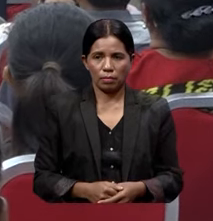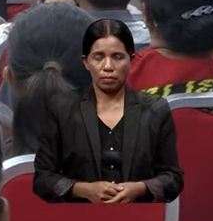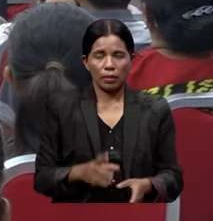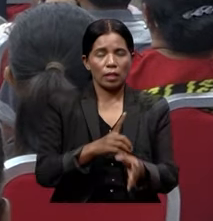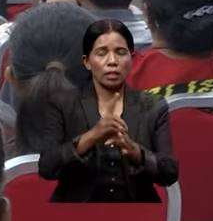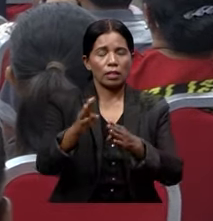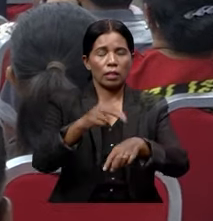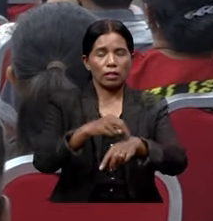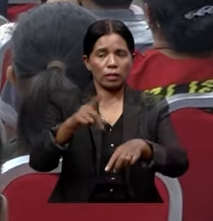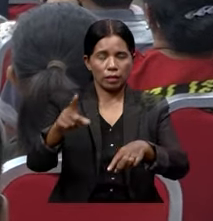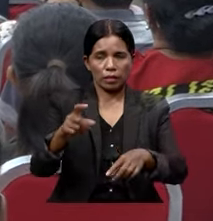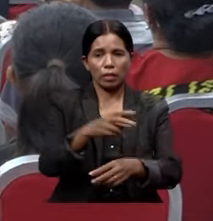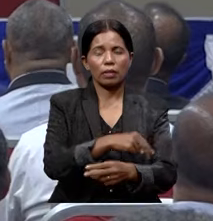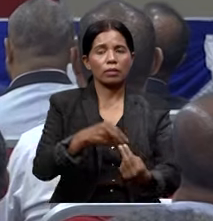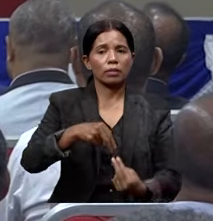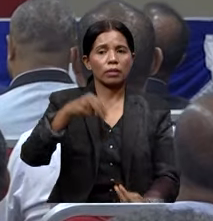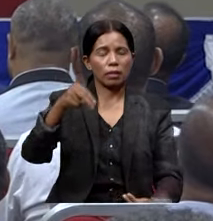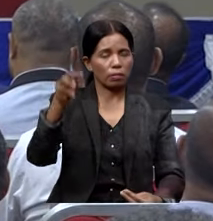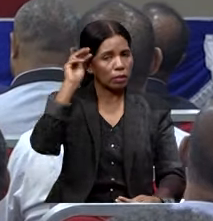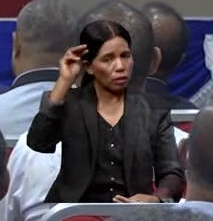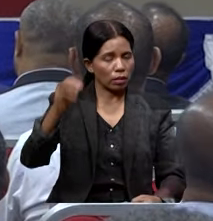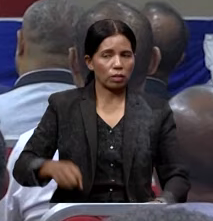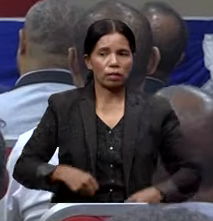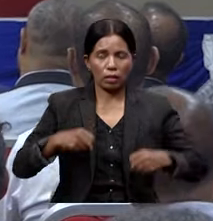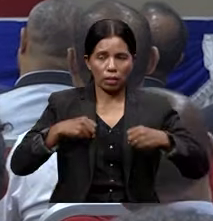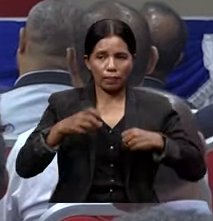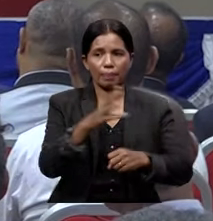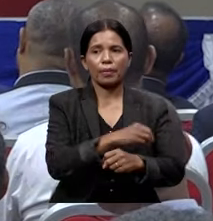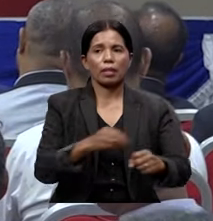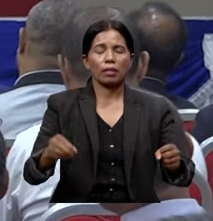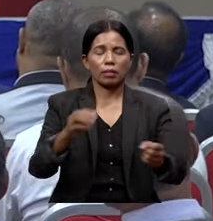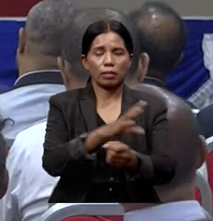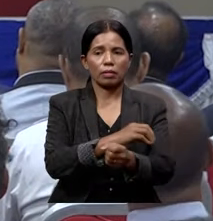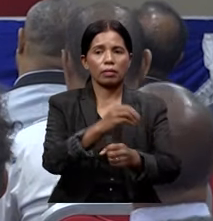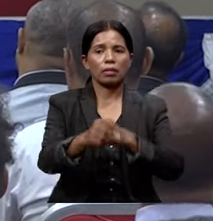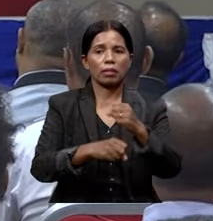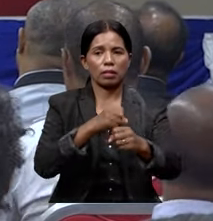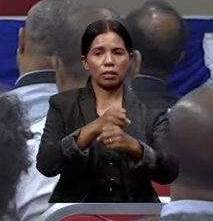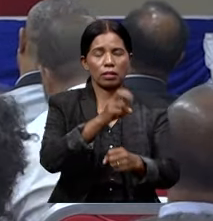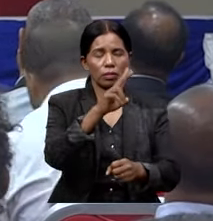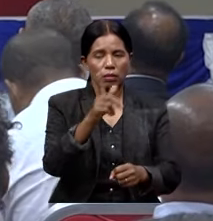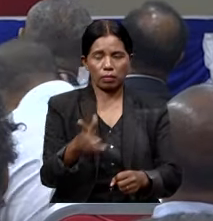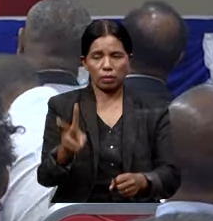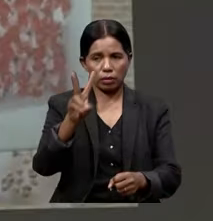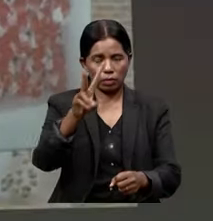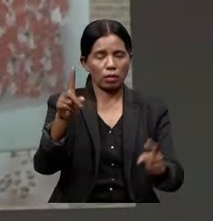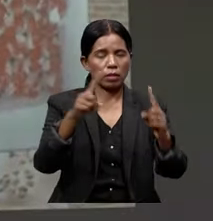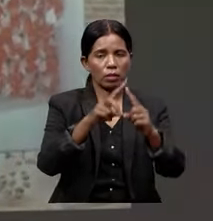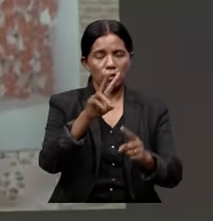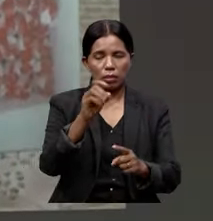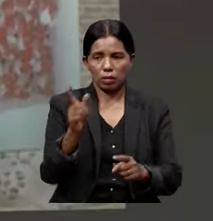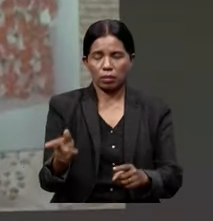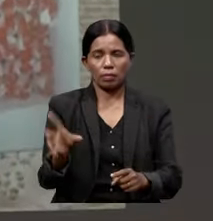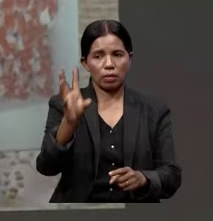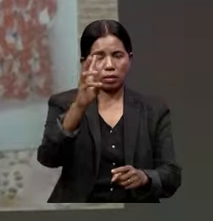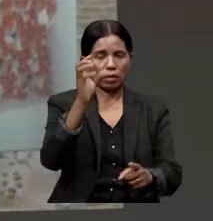Direção Nacional Nutrição do Ministério da Saúde implementa a Estratégia Nacional Nutrição Tine Rihun Rua Ruanuru Resin Rua to Tine Rihun Rua Ruanuru